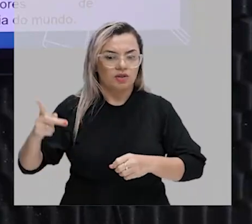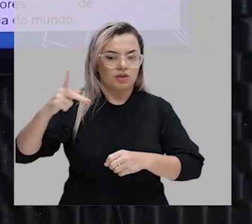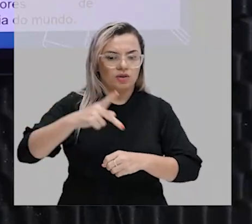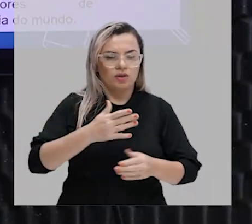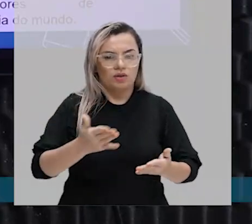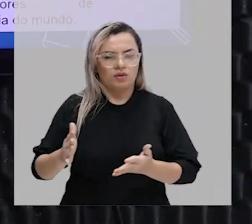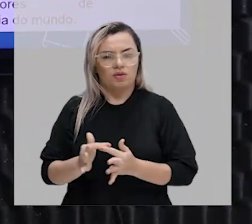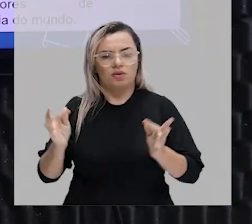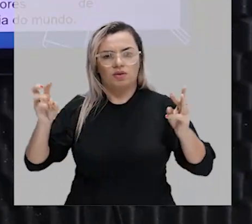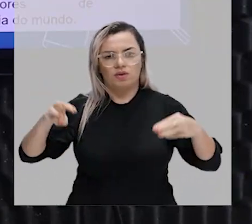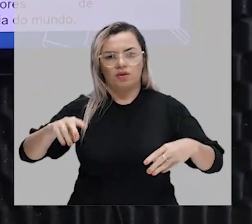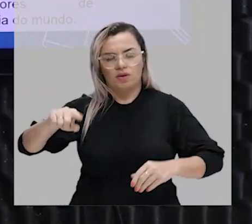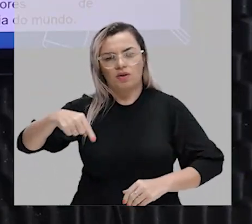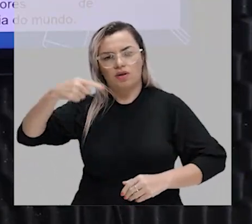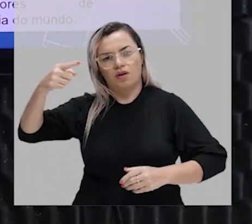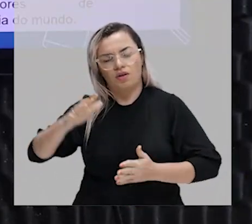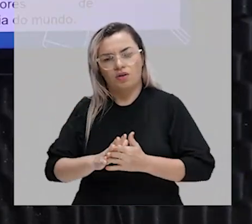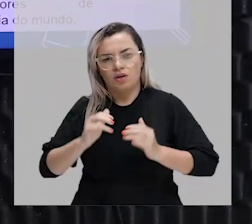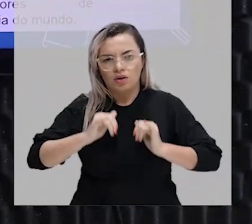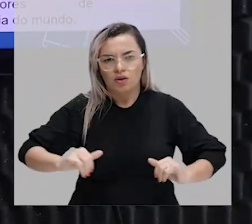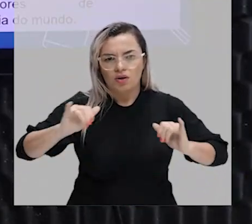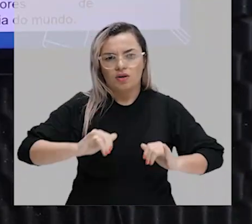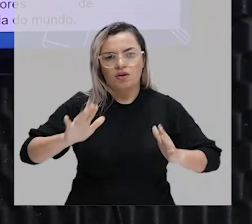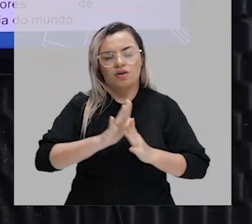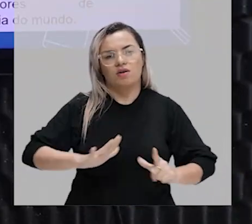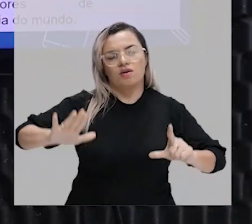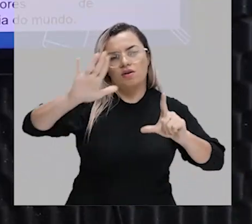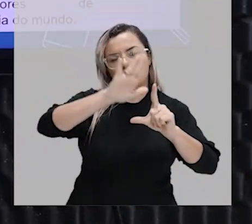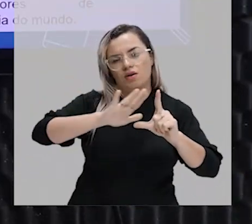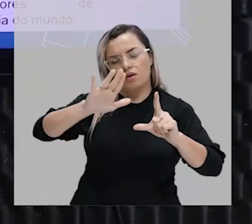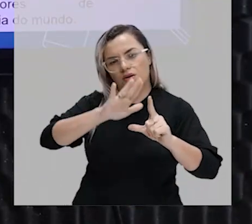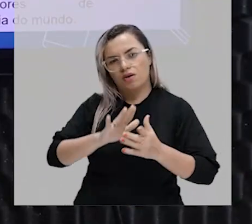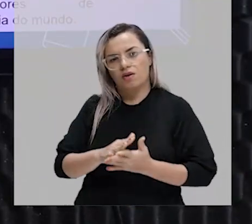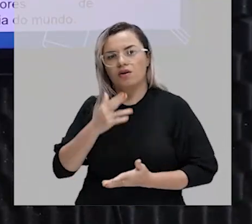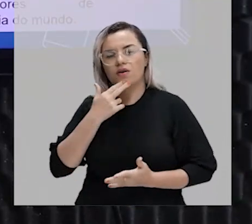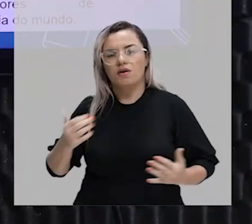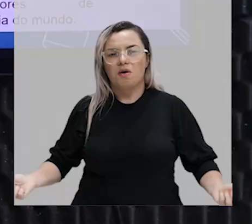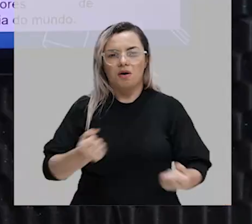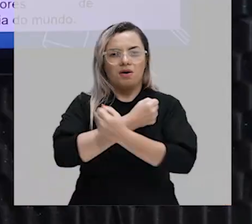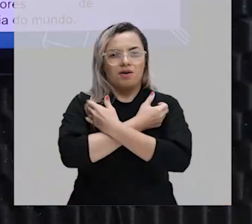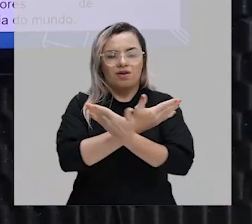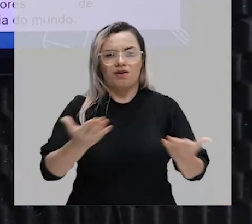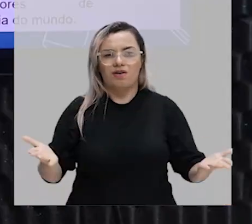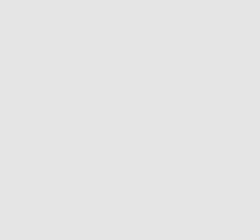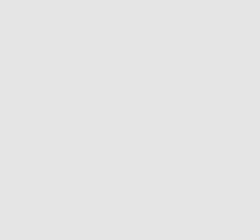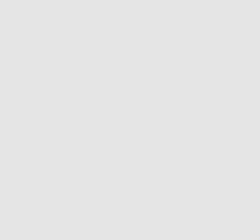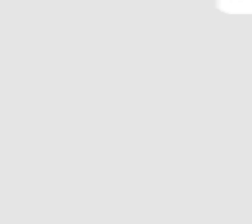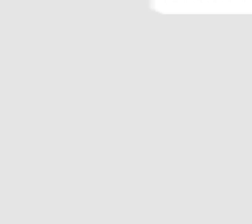finalizamos. Para essas e outras informações, Plataforma Gonçalves Dias, um abração e valeu!